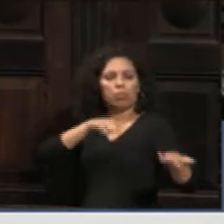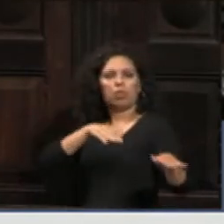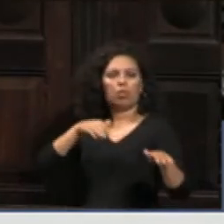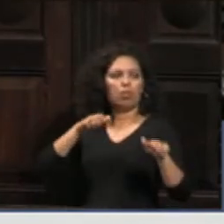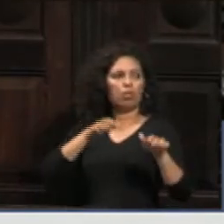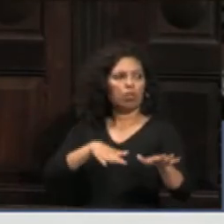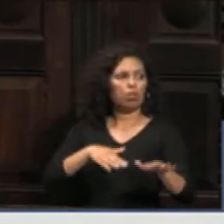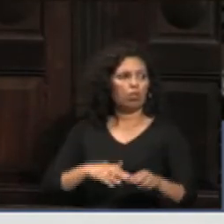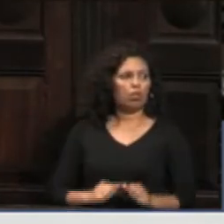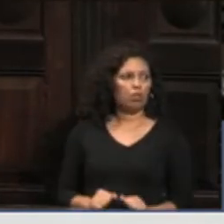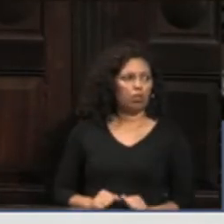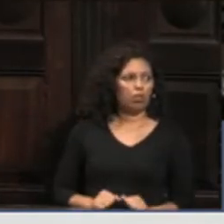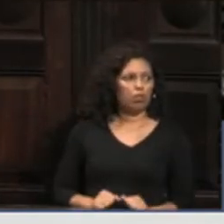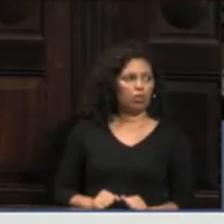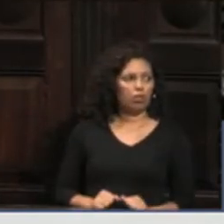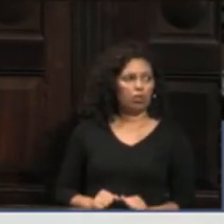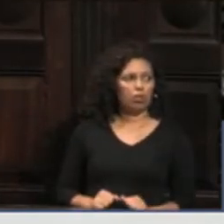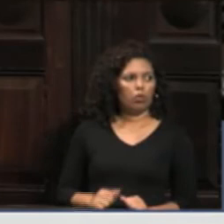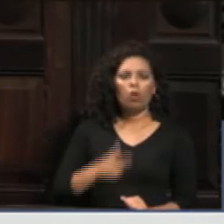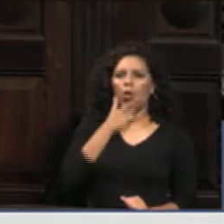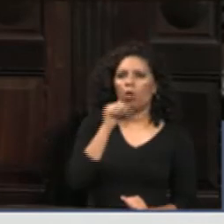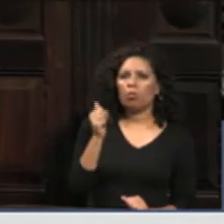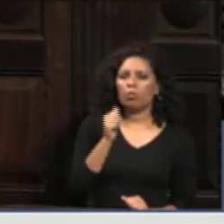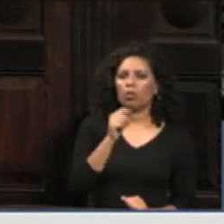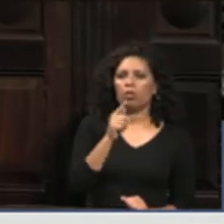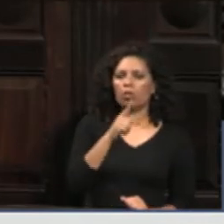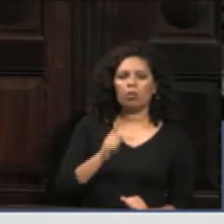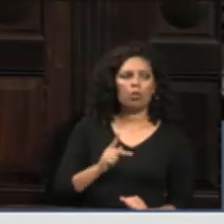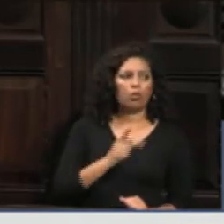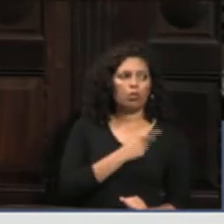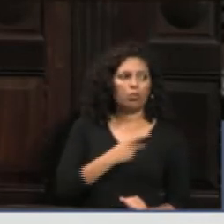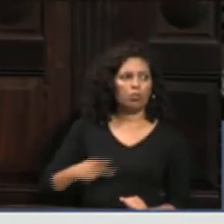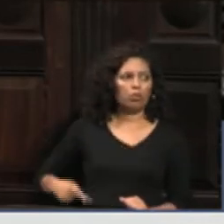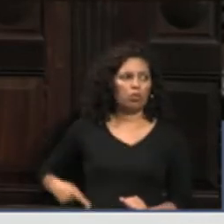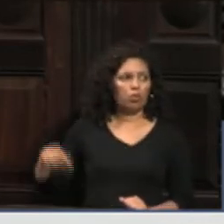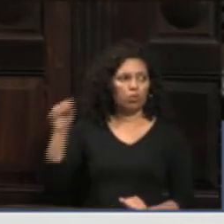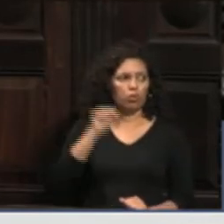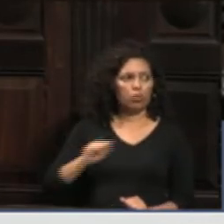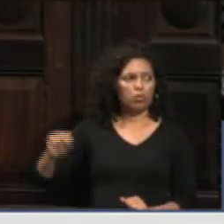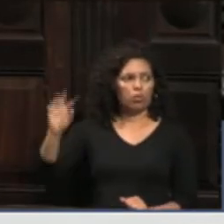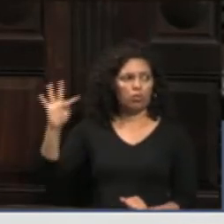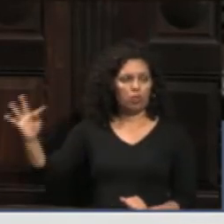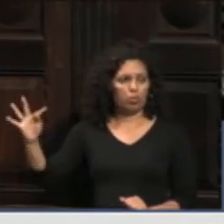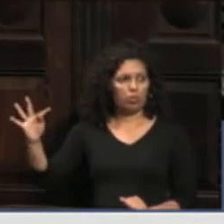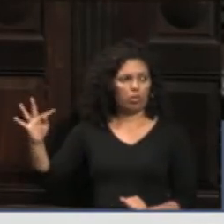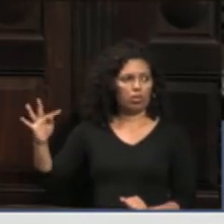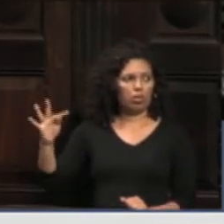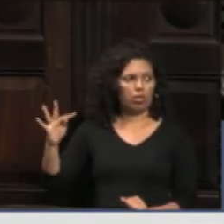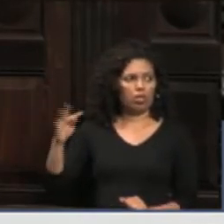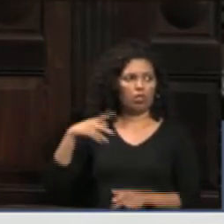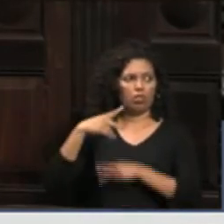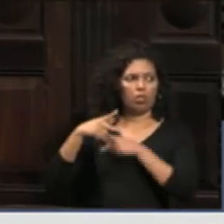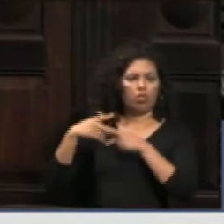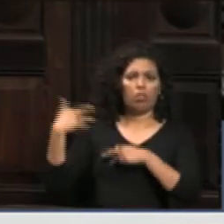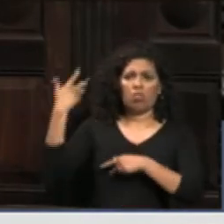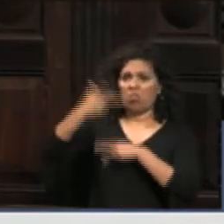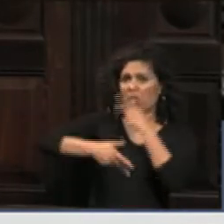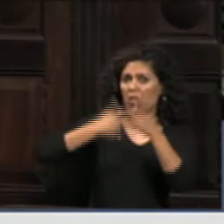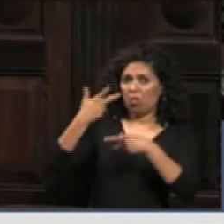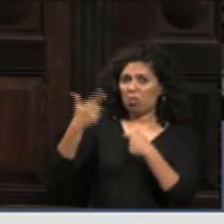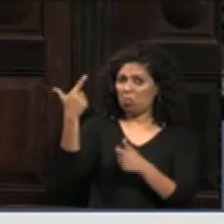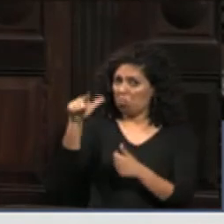o presidente do Supremo Tribunal Federal dizendo que não houve ditadura, não